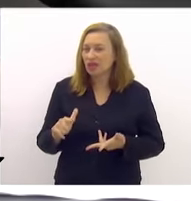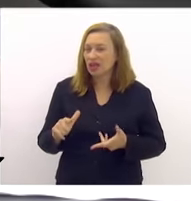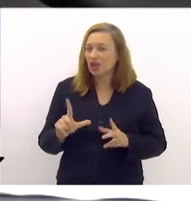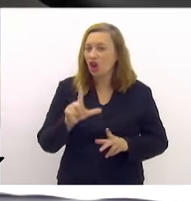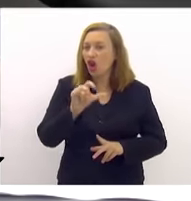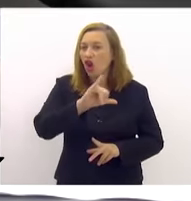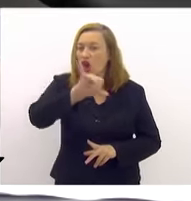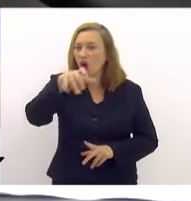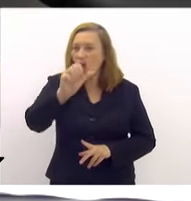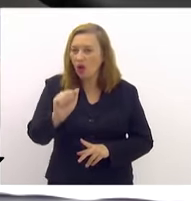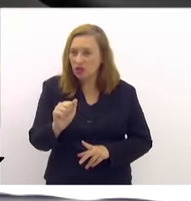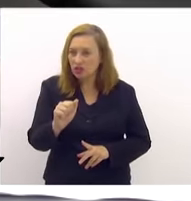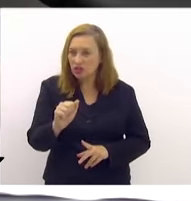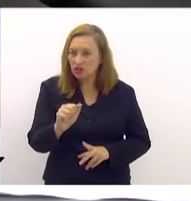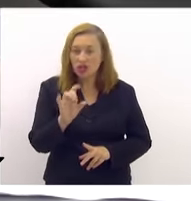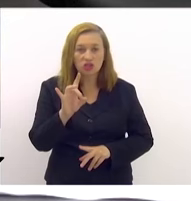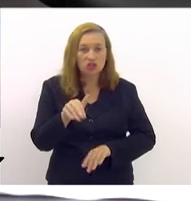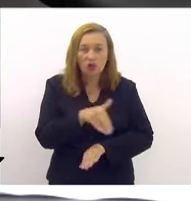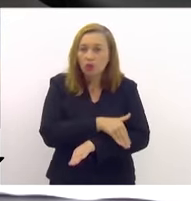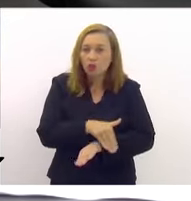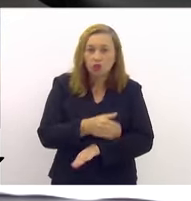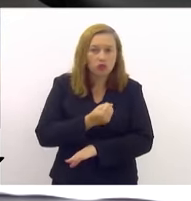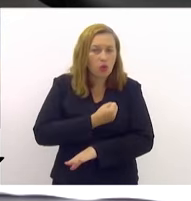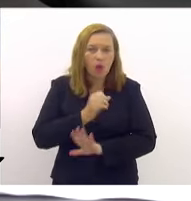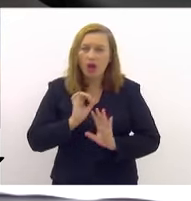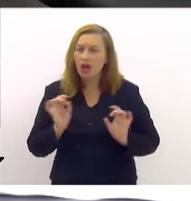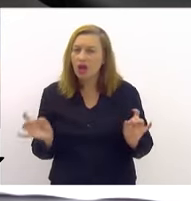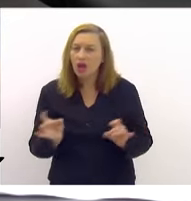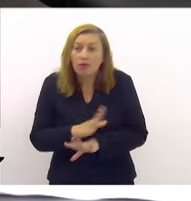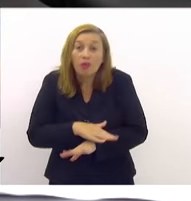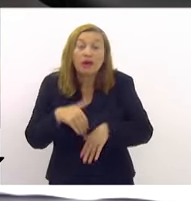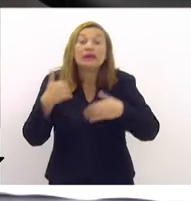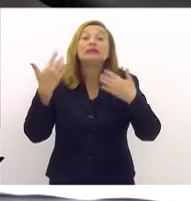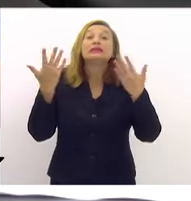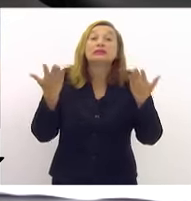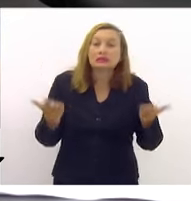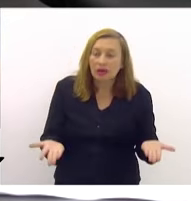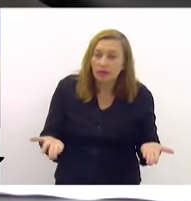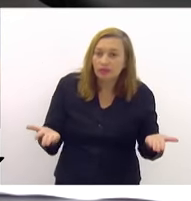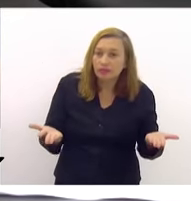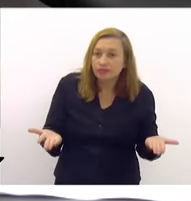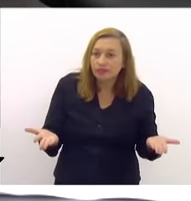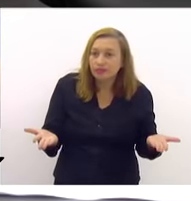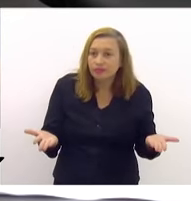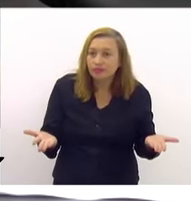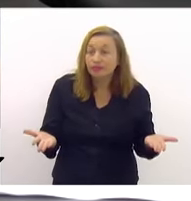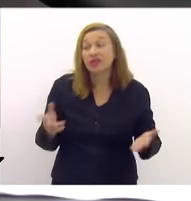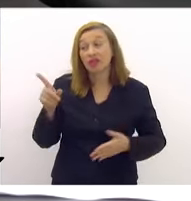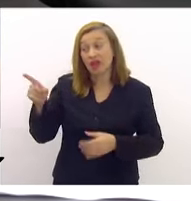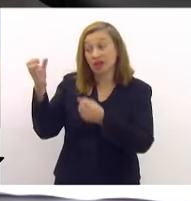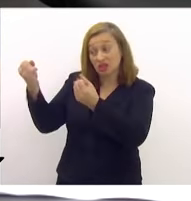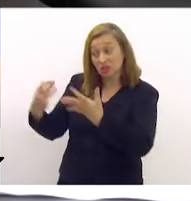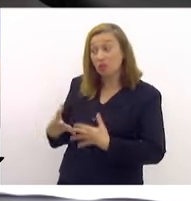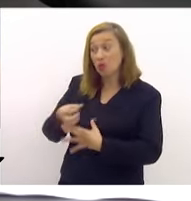tem um endereço. Então, e ela coloca muito bem.